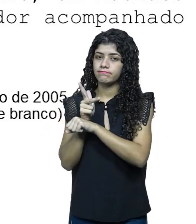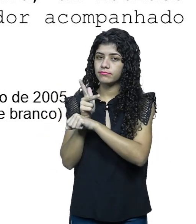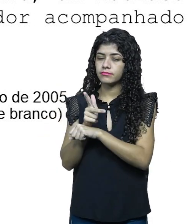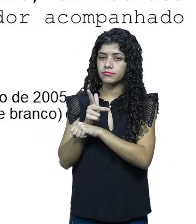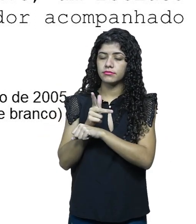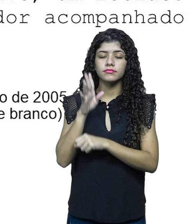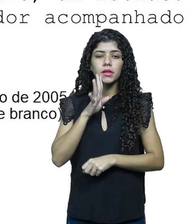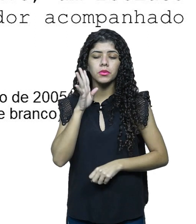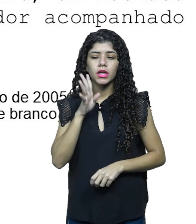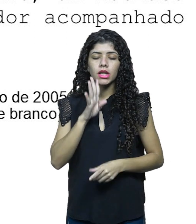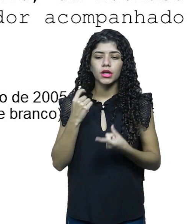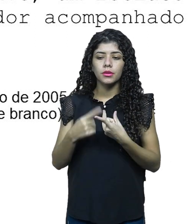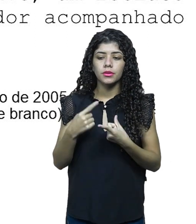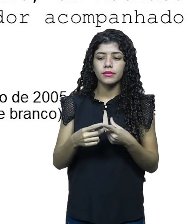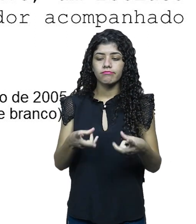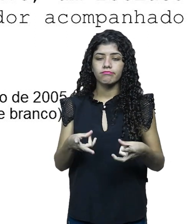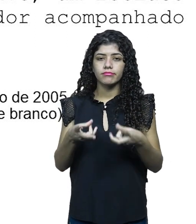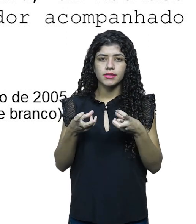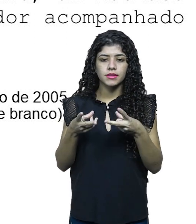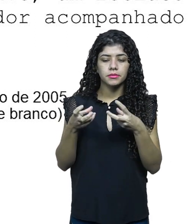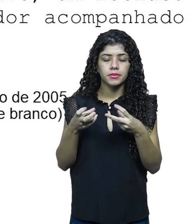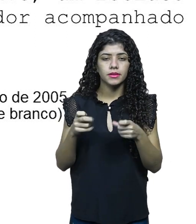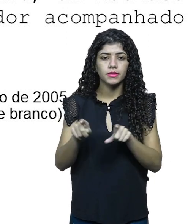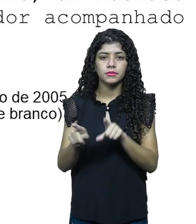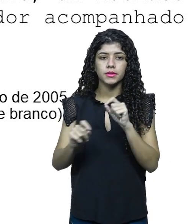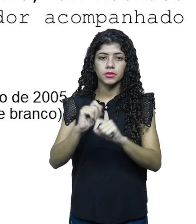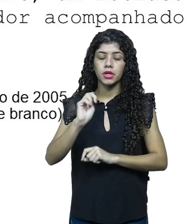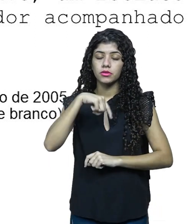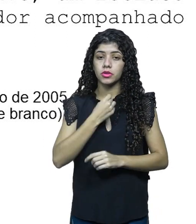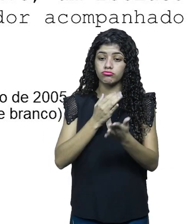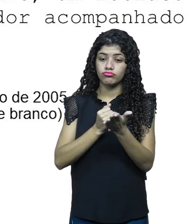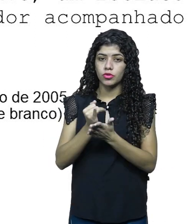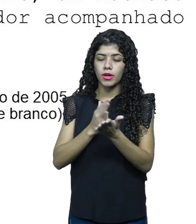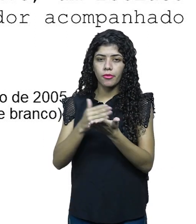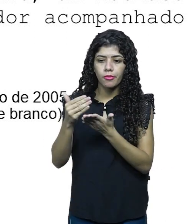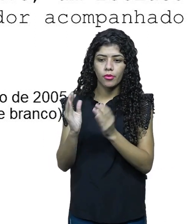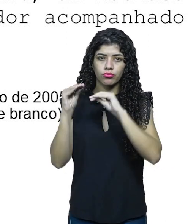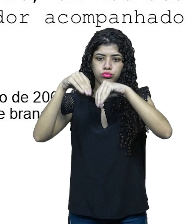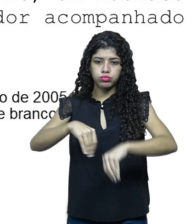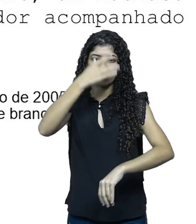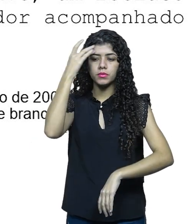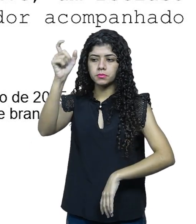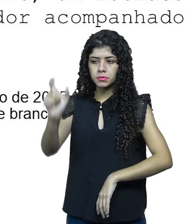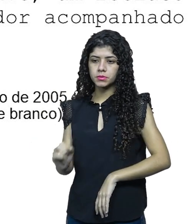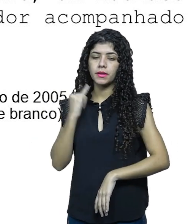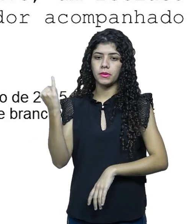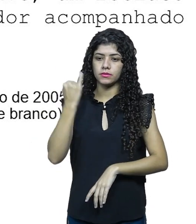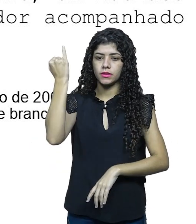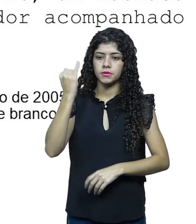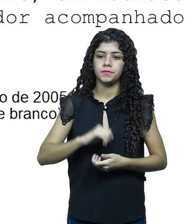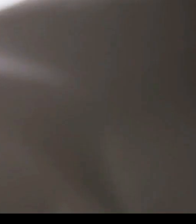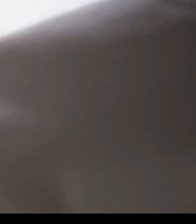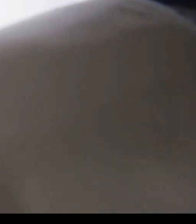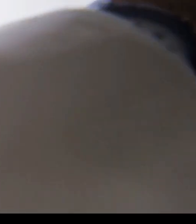cena, essa cena é muito legal para perceber, além do cabeçalho, para perceber como a gente introduz um personagem que é importante para a trama.